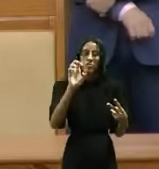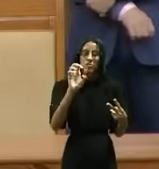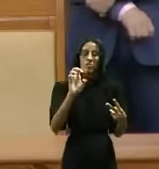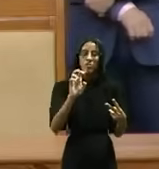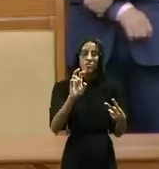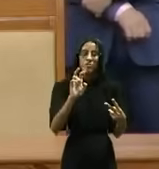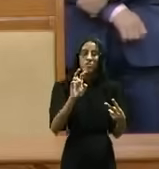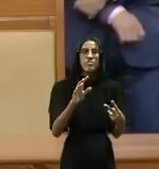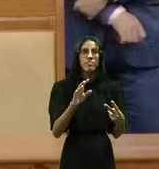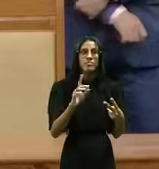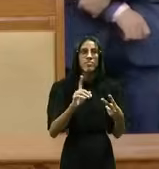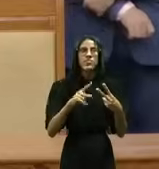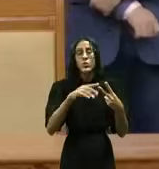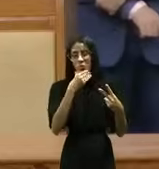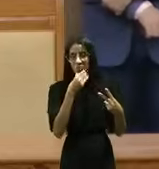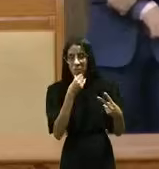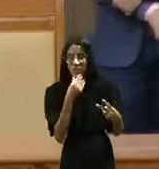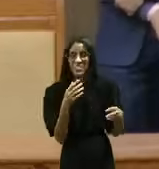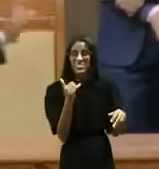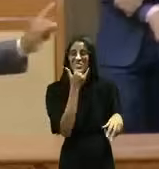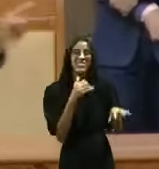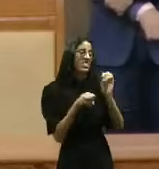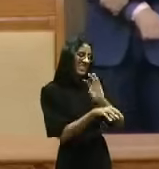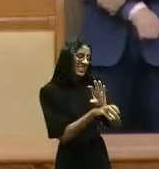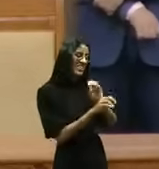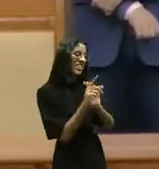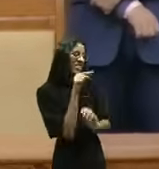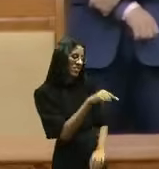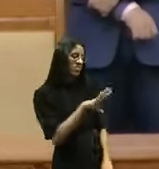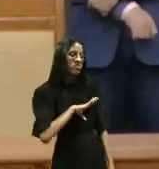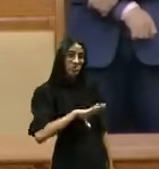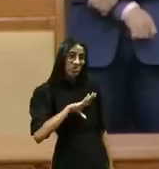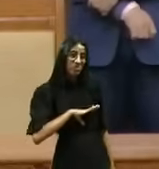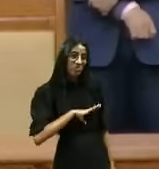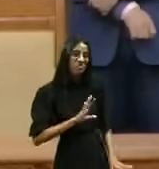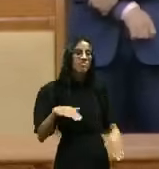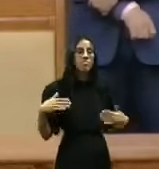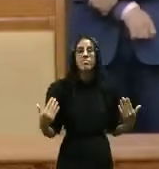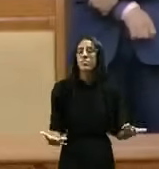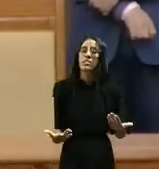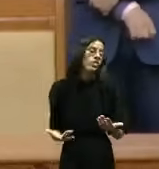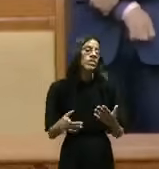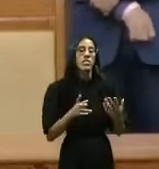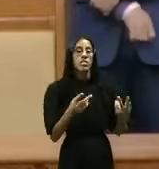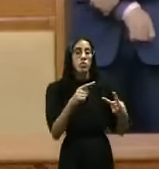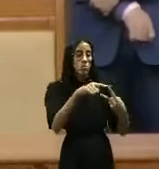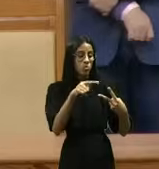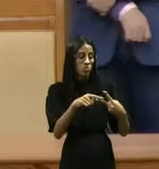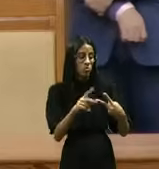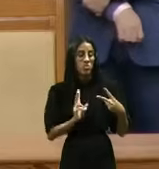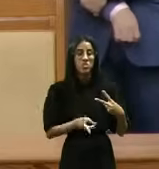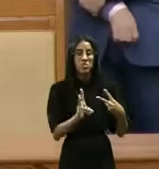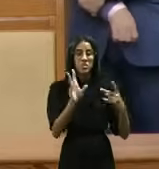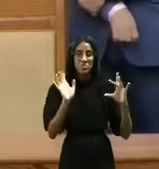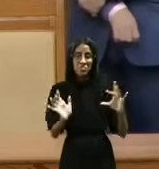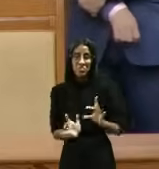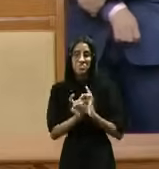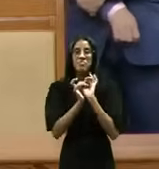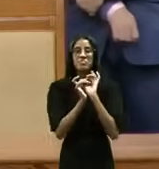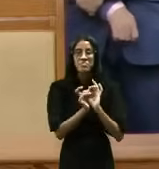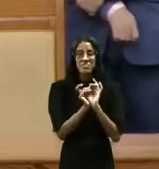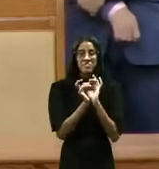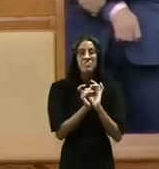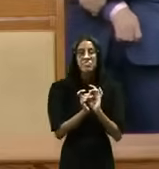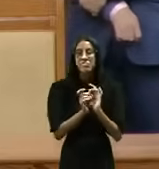em a abrir uma igreja Eles não vieram para o Brasil com Espírito de divisão compreendam essa Eles não vieram com